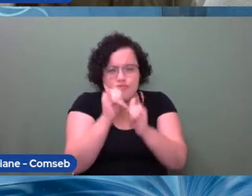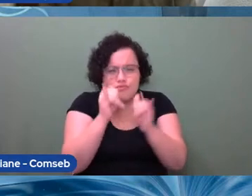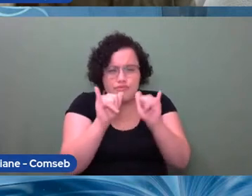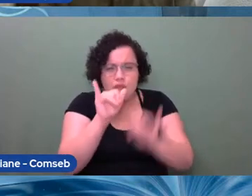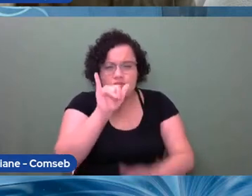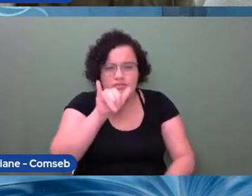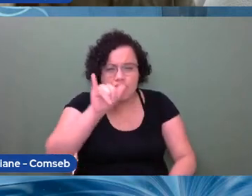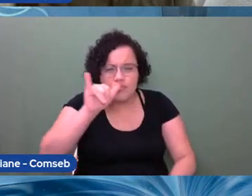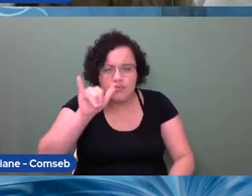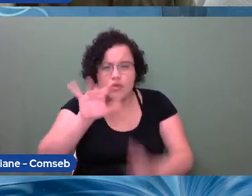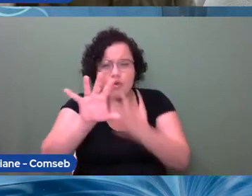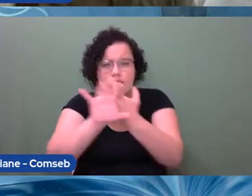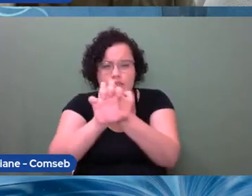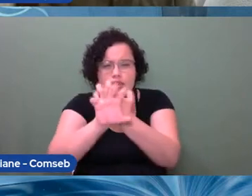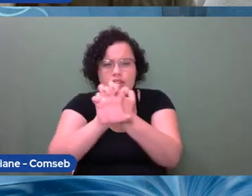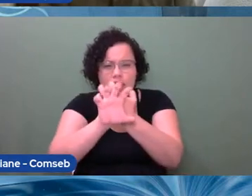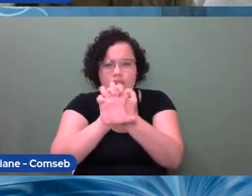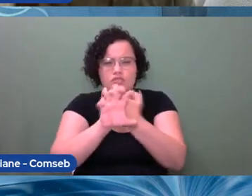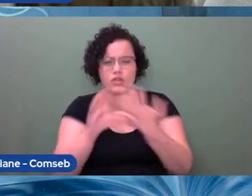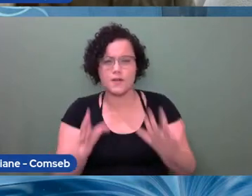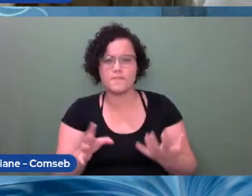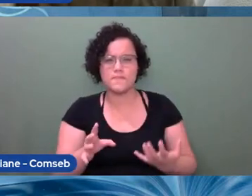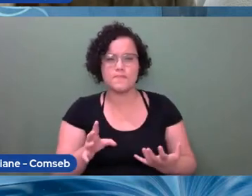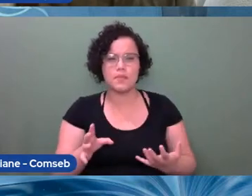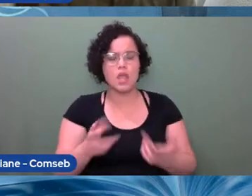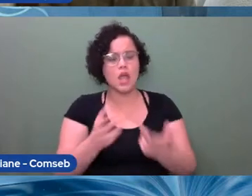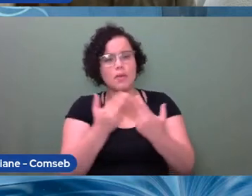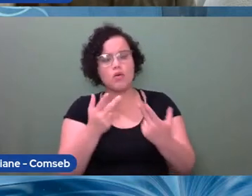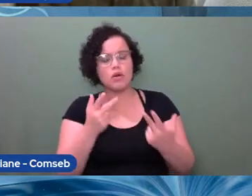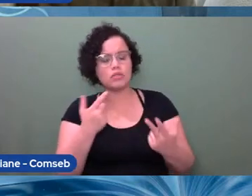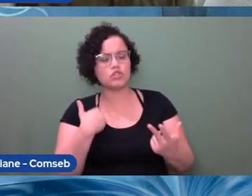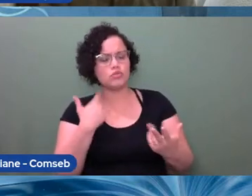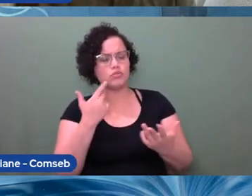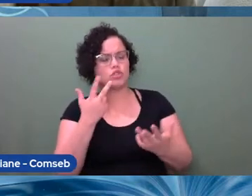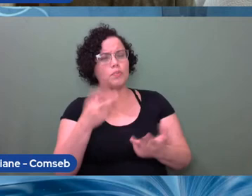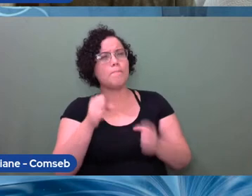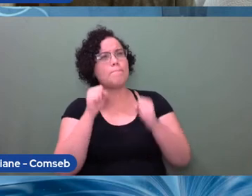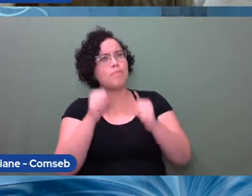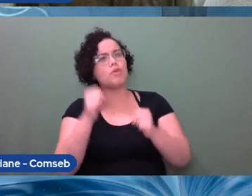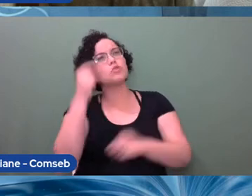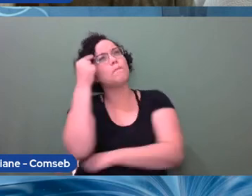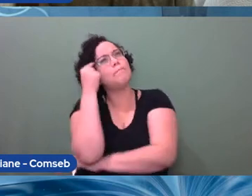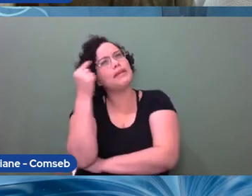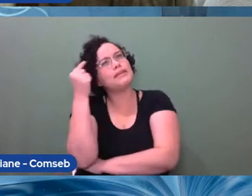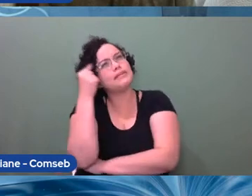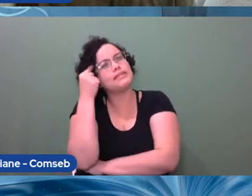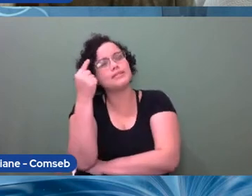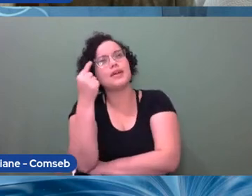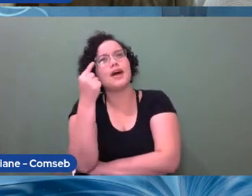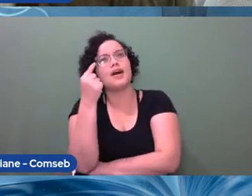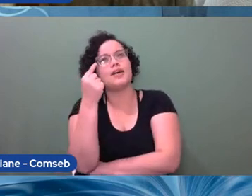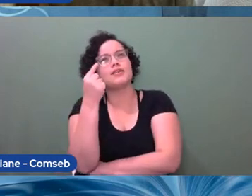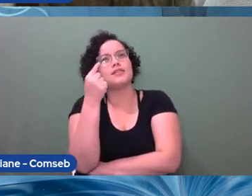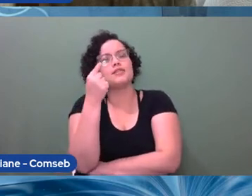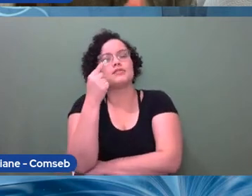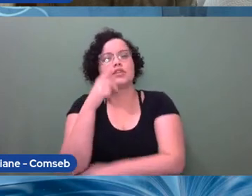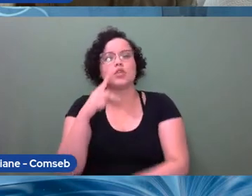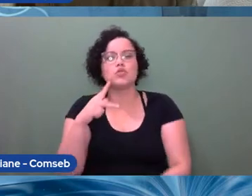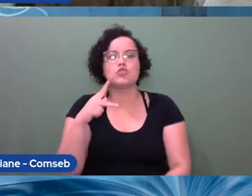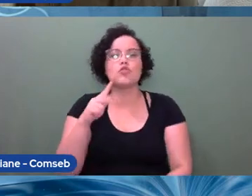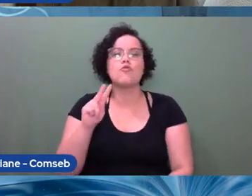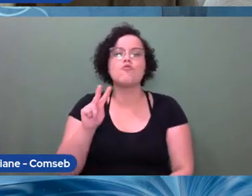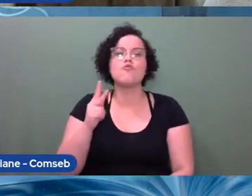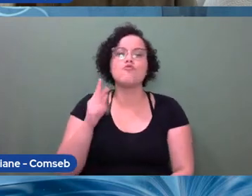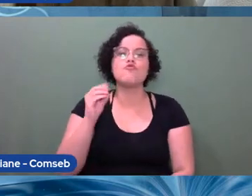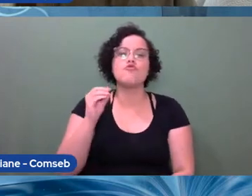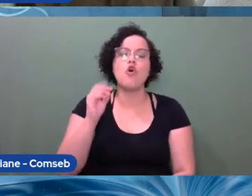princípio, é uma coisa, da onde a gente pode extrair os fótons. Então,